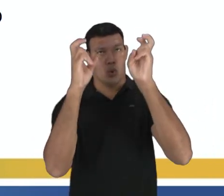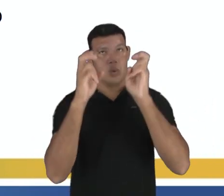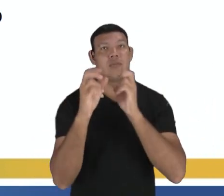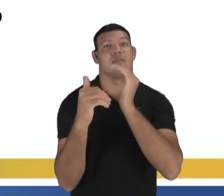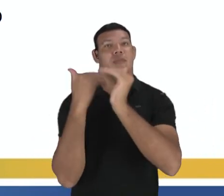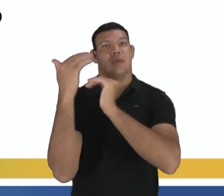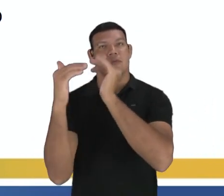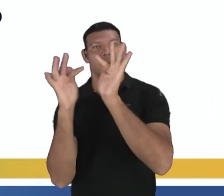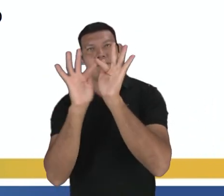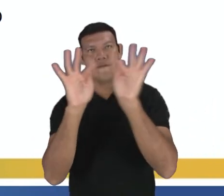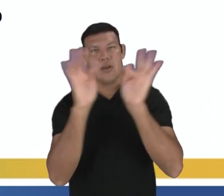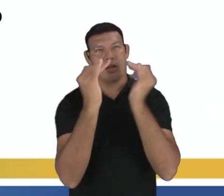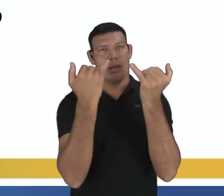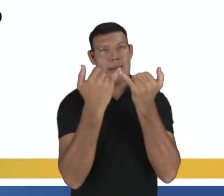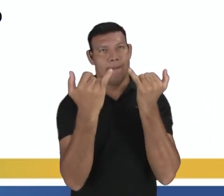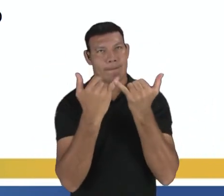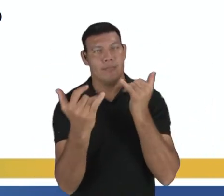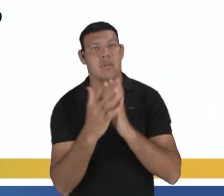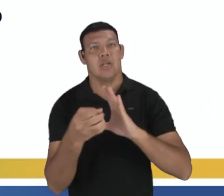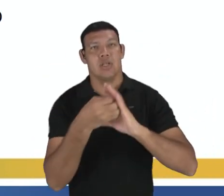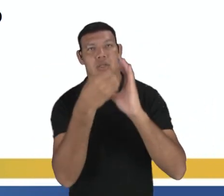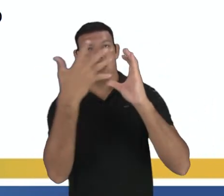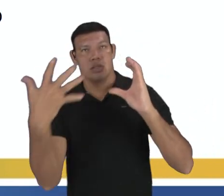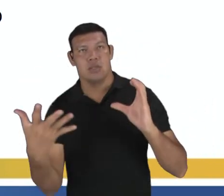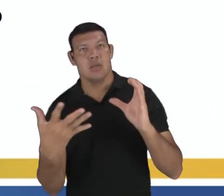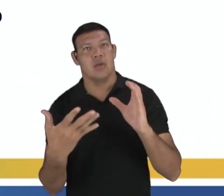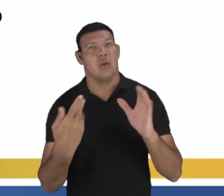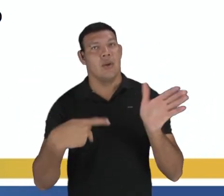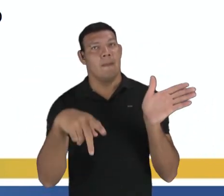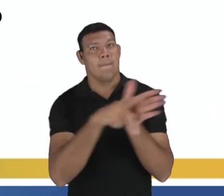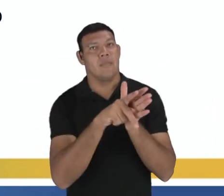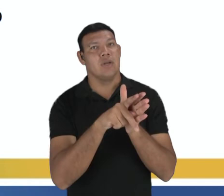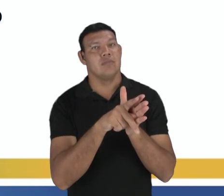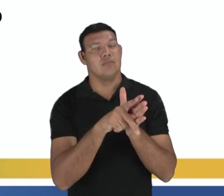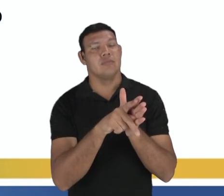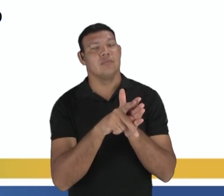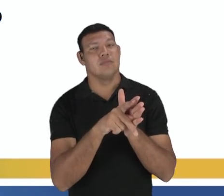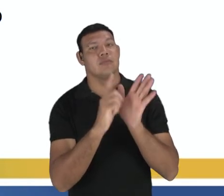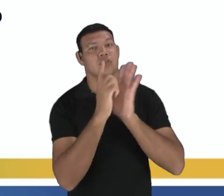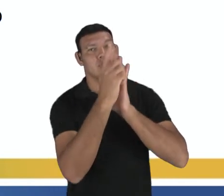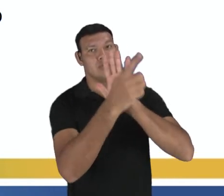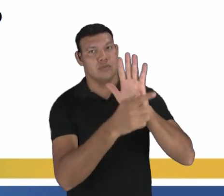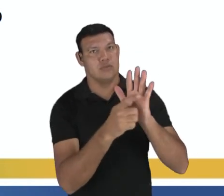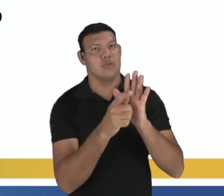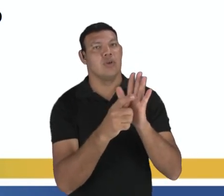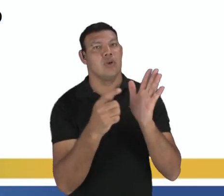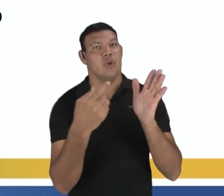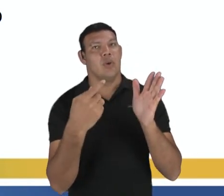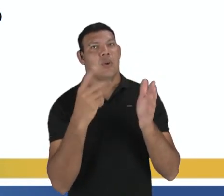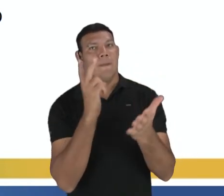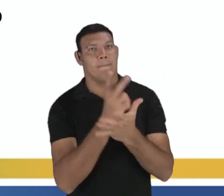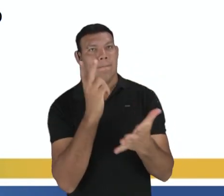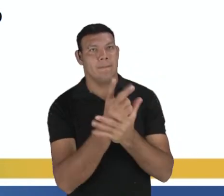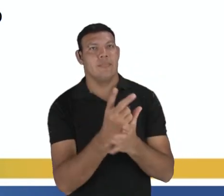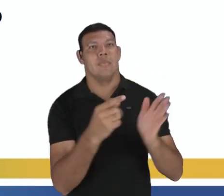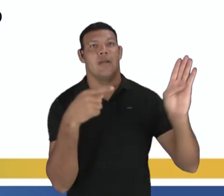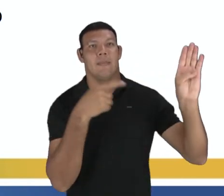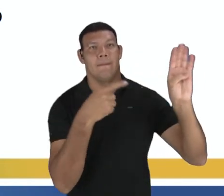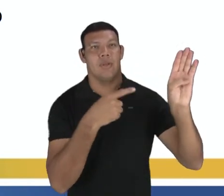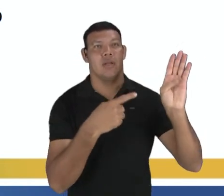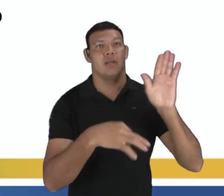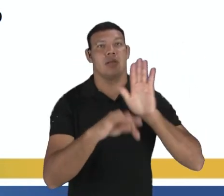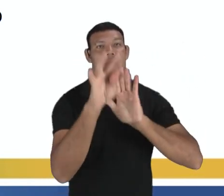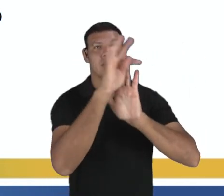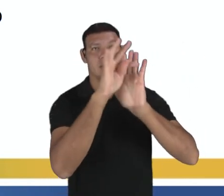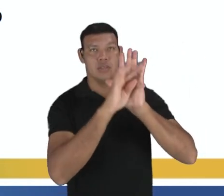do tema, desenvolvido por frases semelhantes, caracteriza-os como pertencentes do mesmo gênero. B. Os